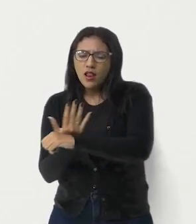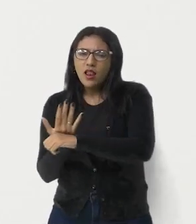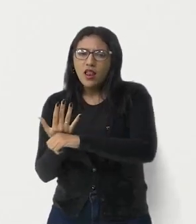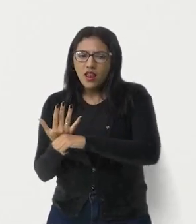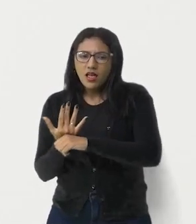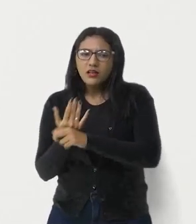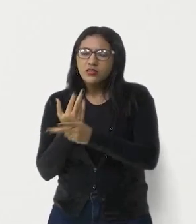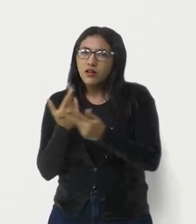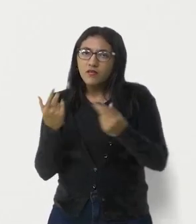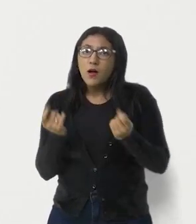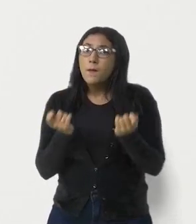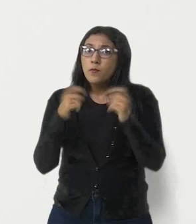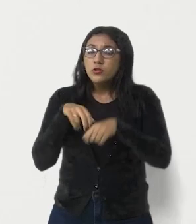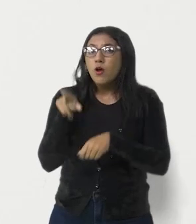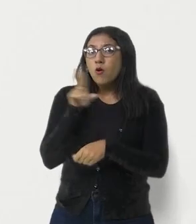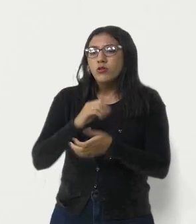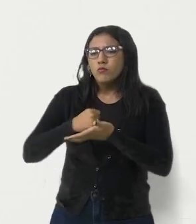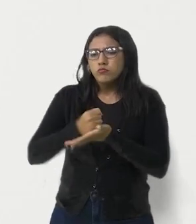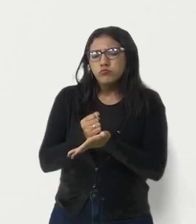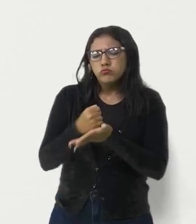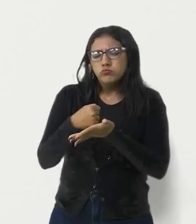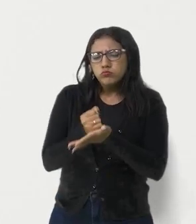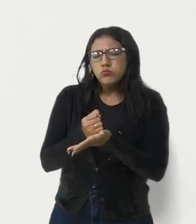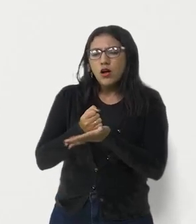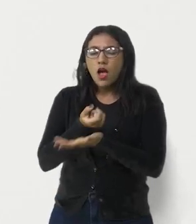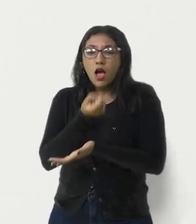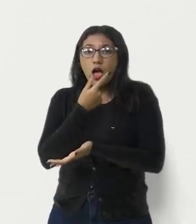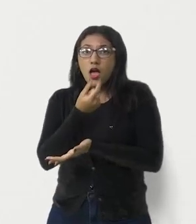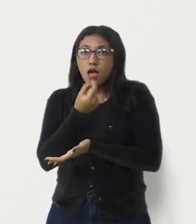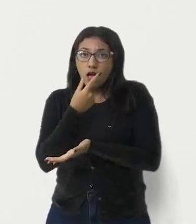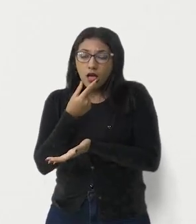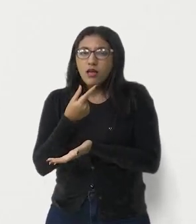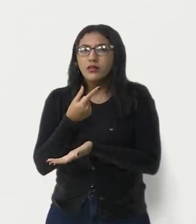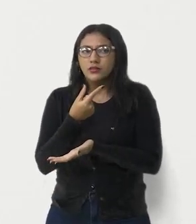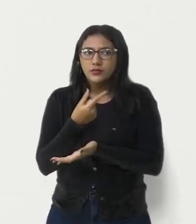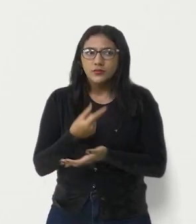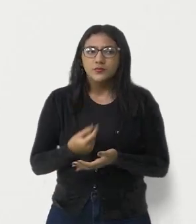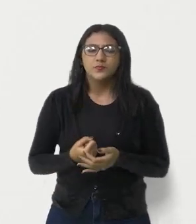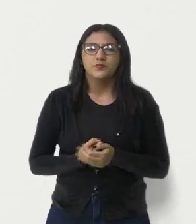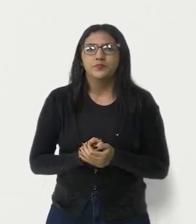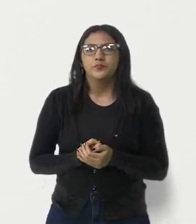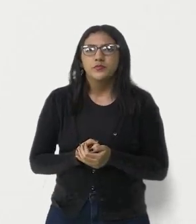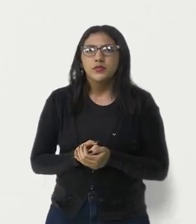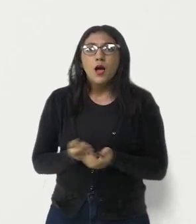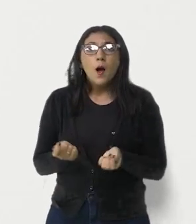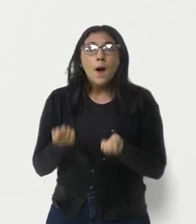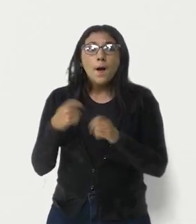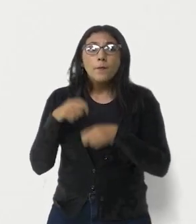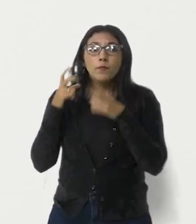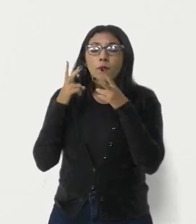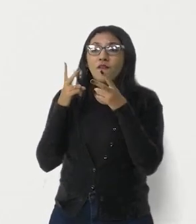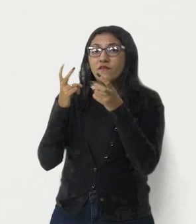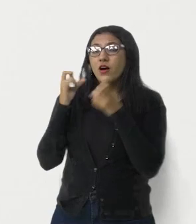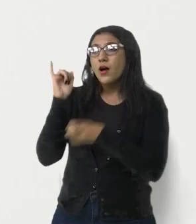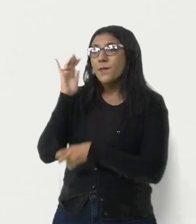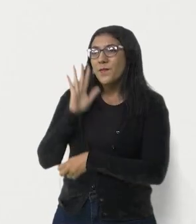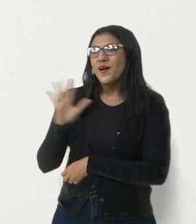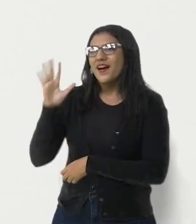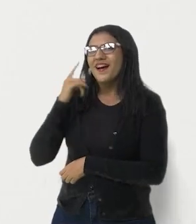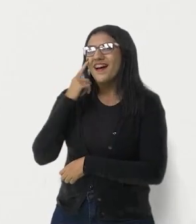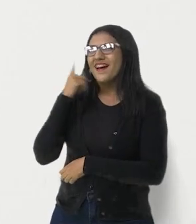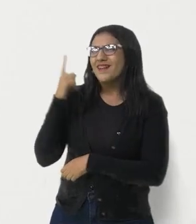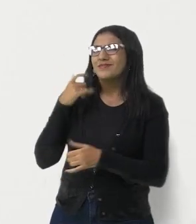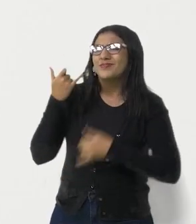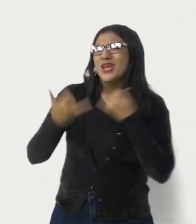como remédios. Então tem a parte medicinal e o próprio rio, que como a gente pode ver na imagem, o rio é o lazer do indígena